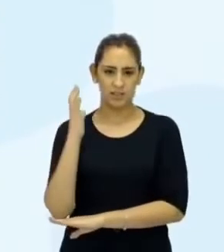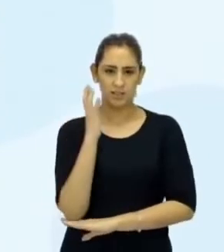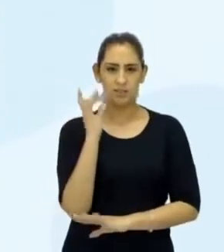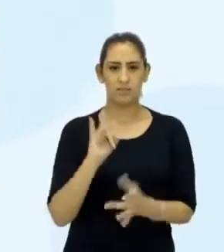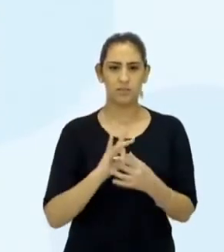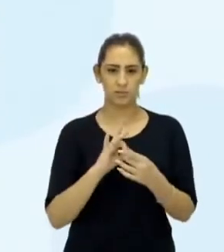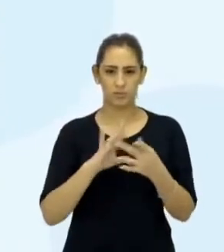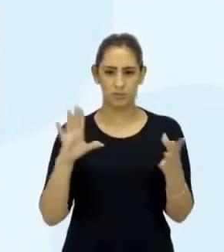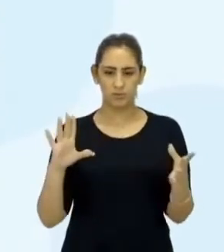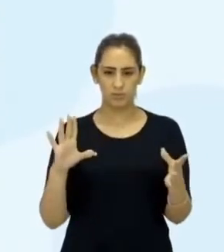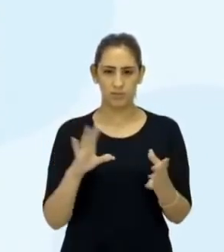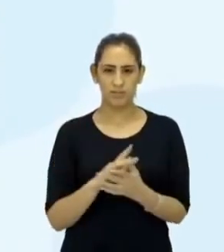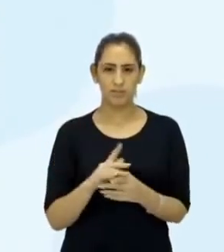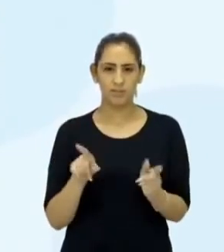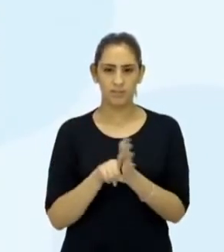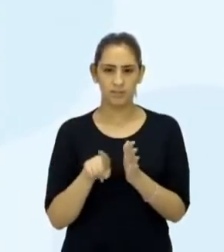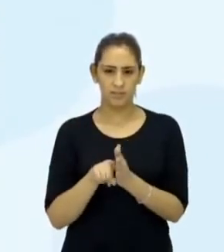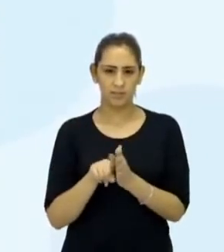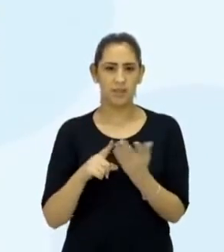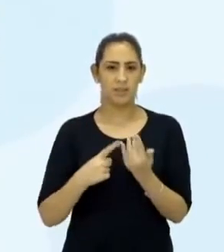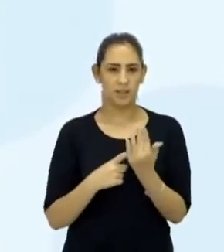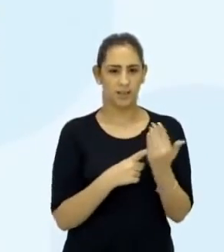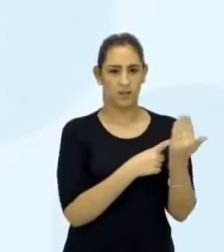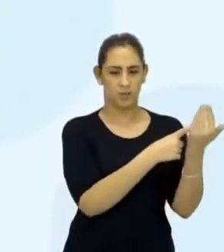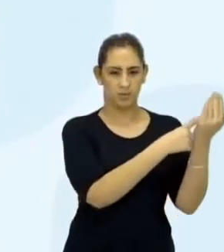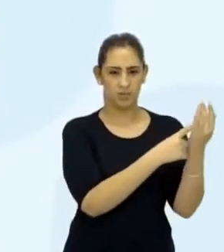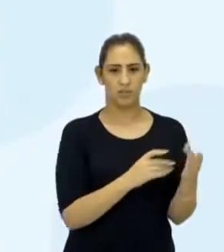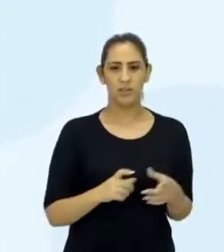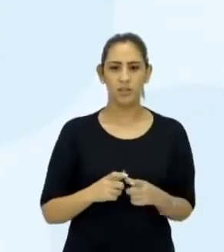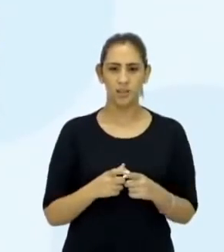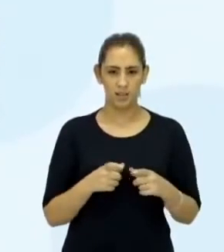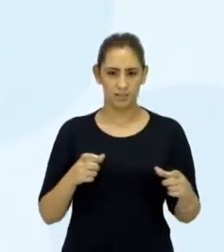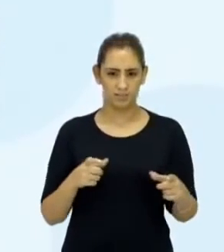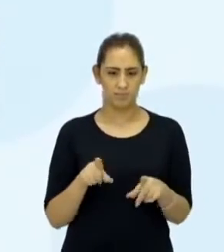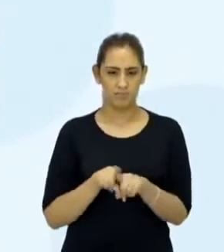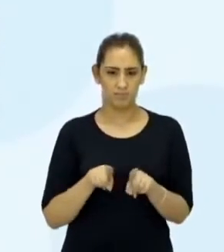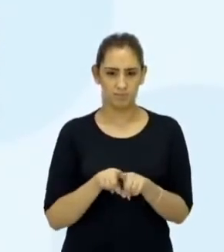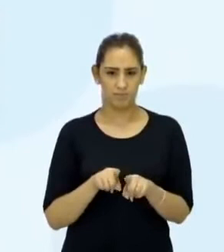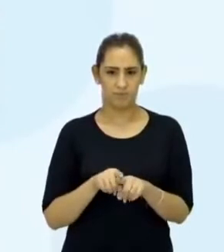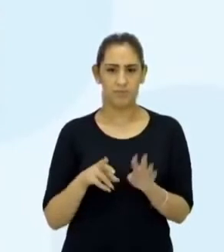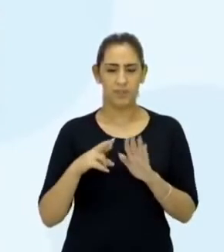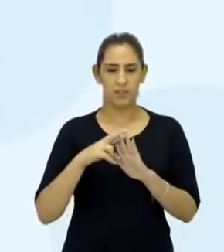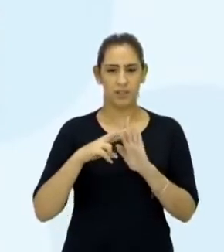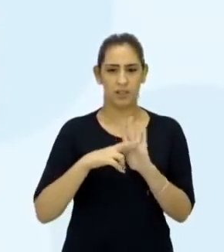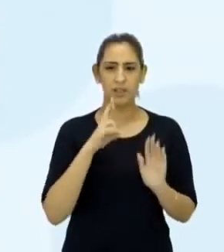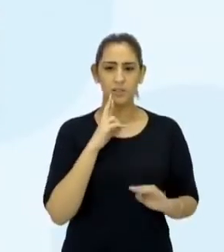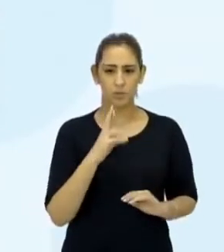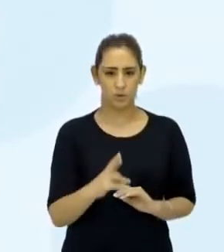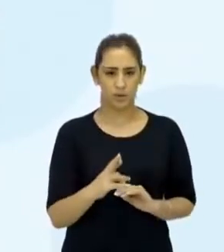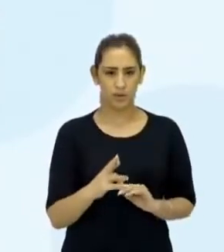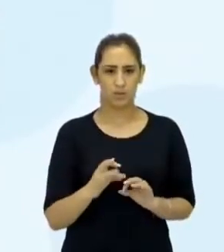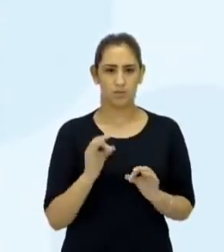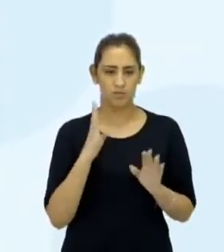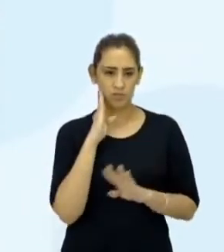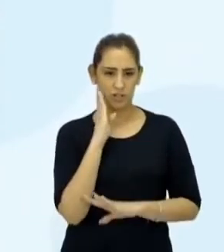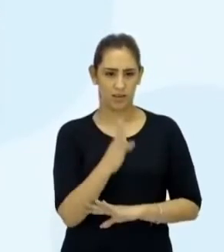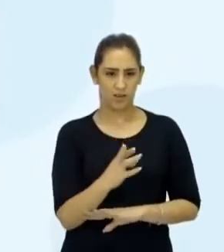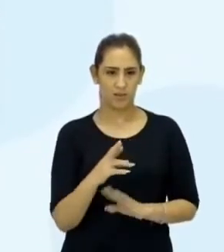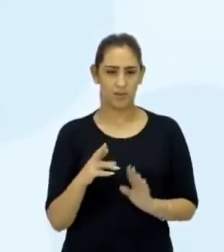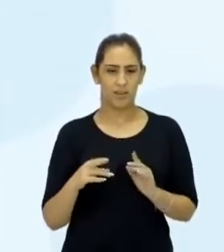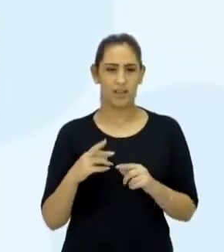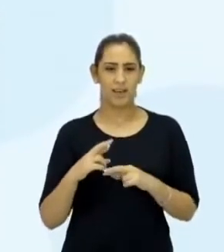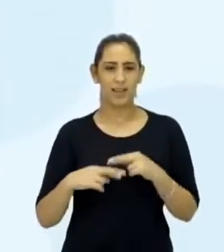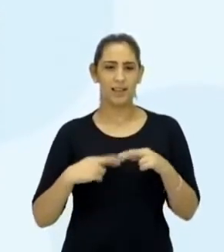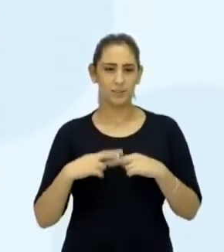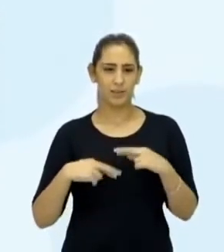outras abordagens e tecnologias de grande impacto. São resultados diretamente relacionados com investimento em pesquisa, extensão